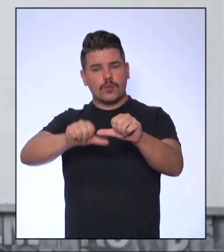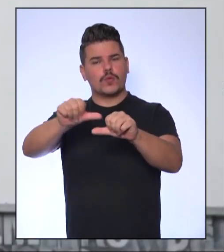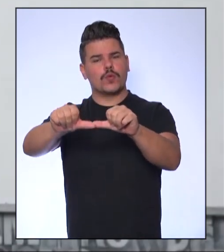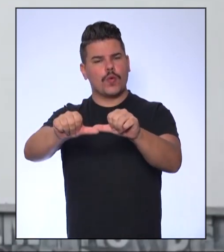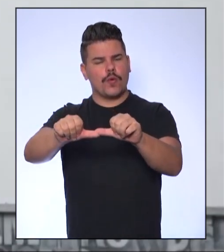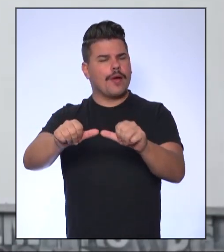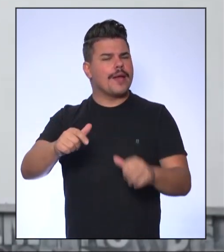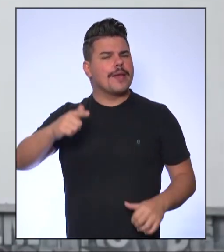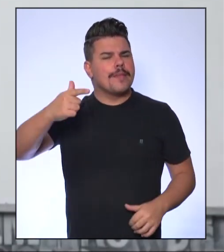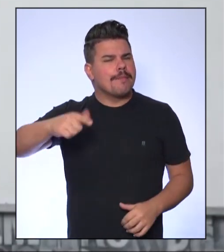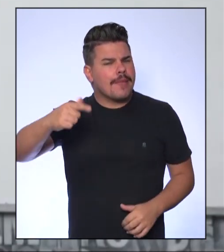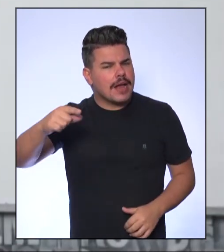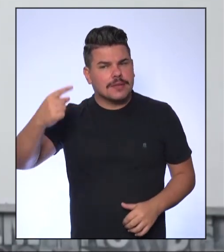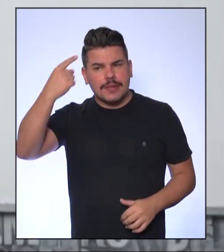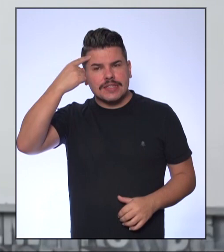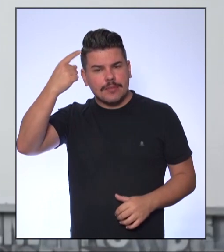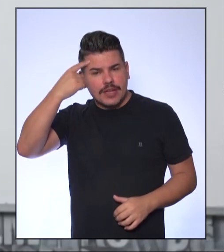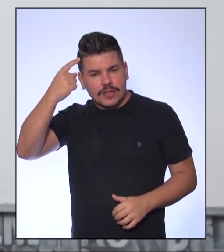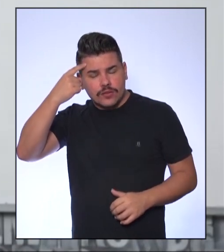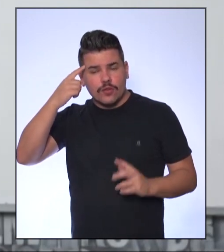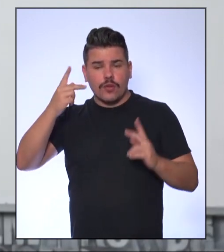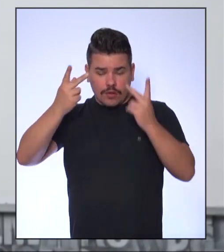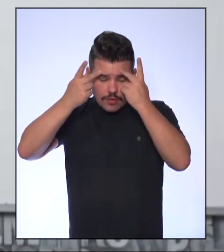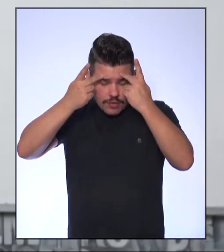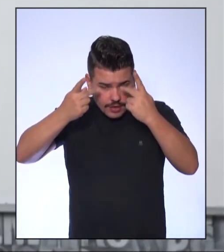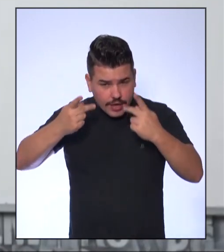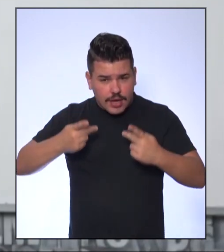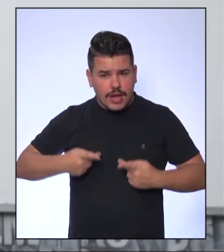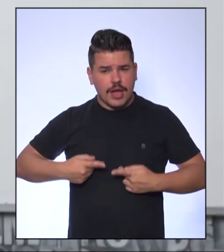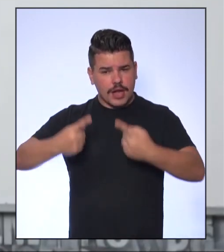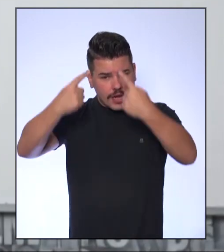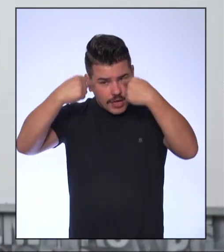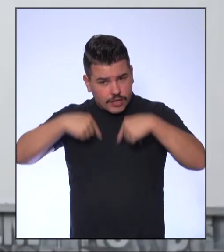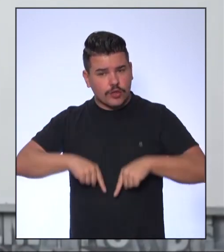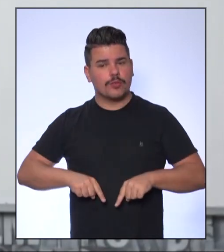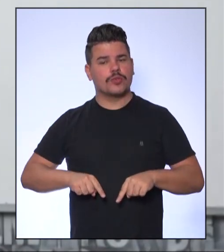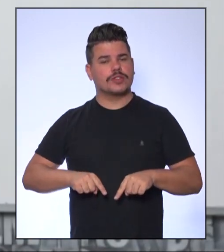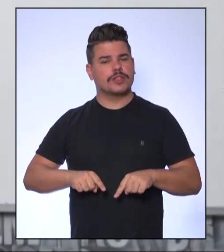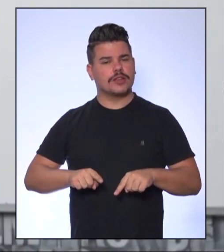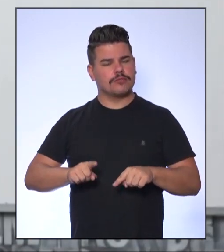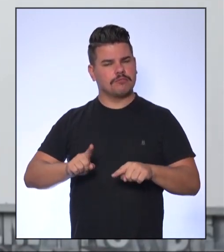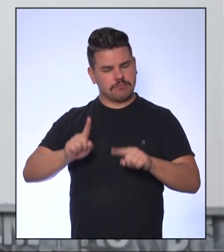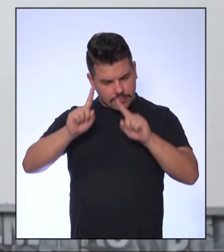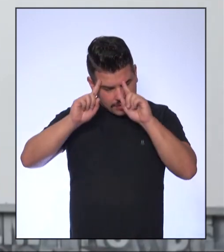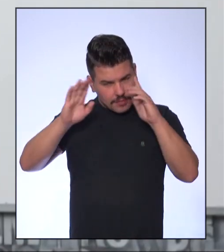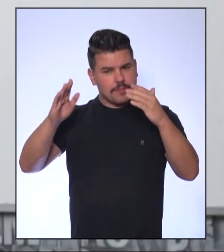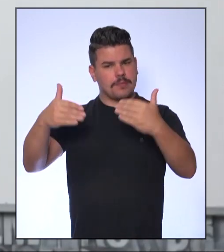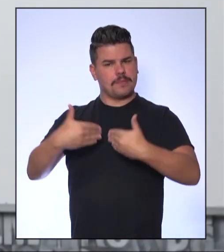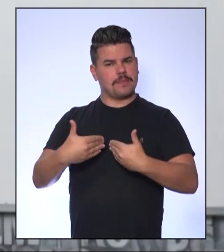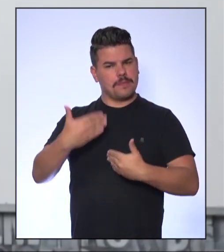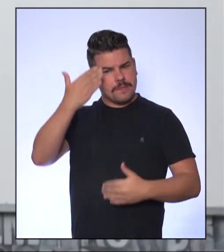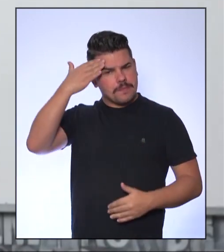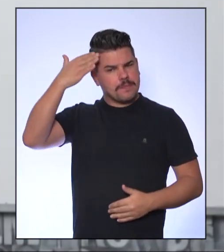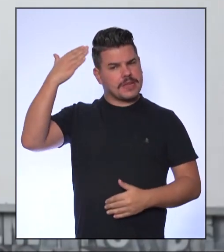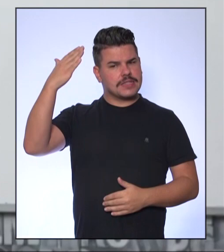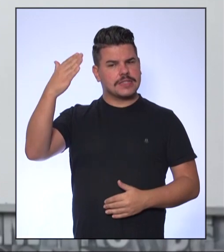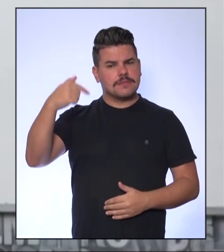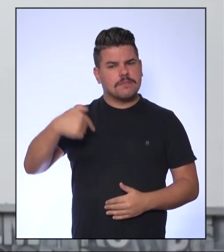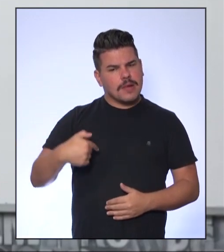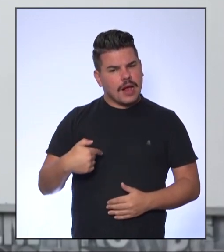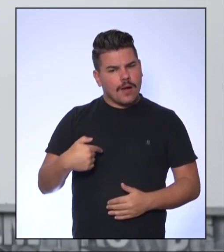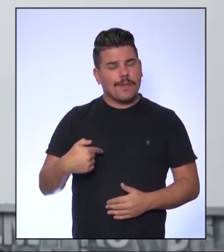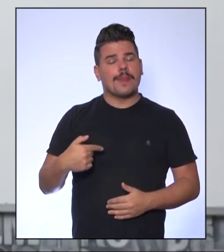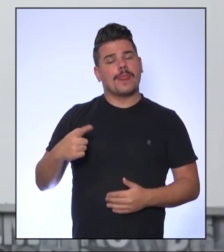Além deste pensamento antropocêntrico, eu tenho uma transição. Com o